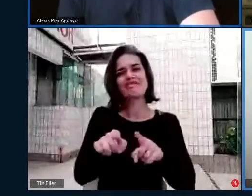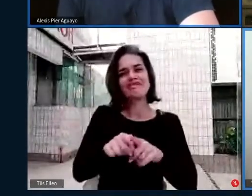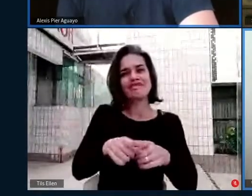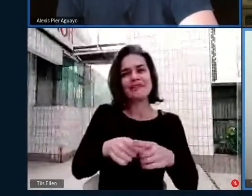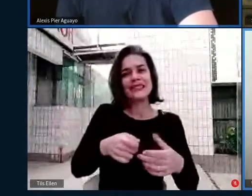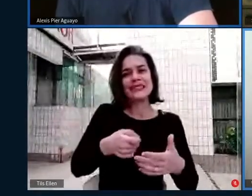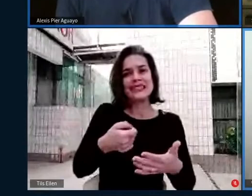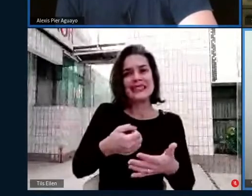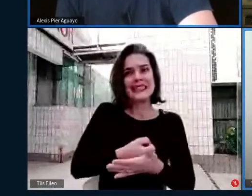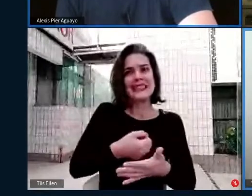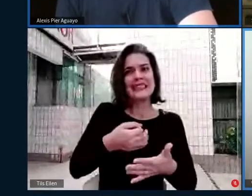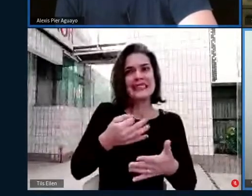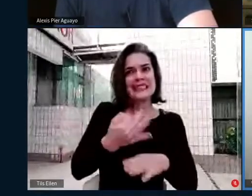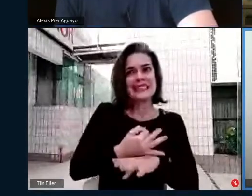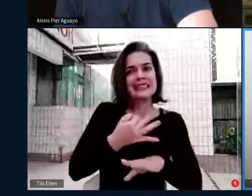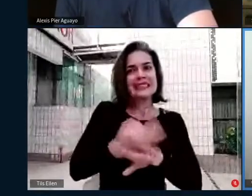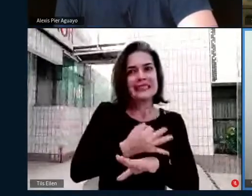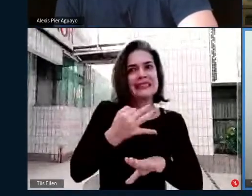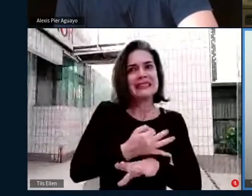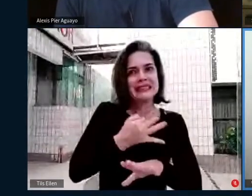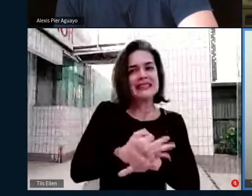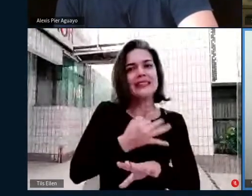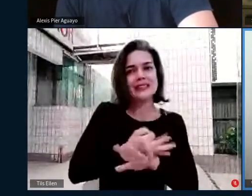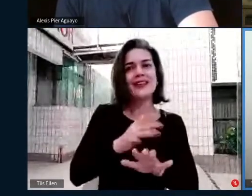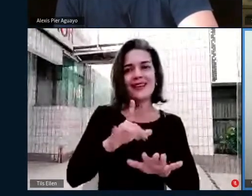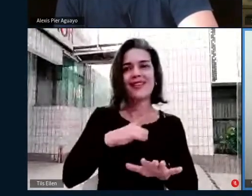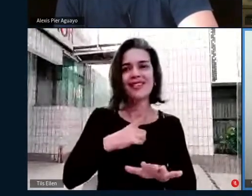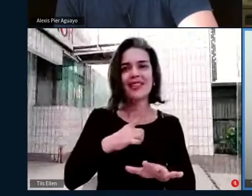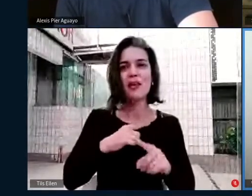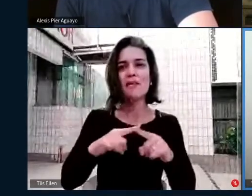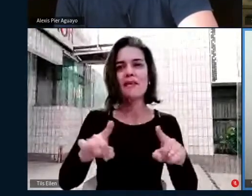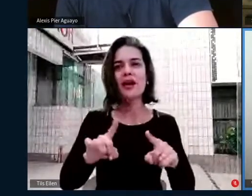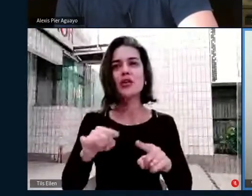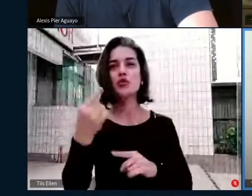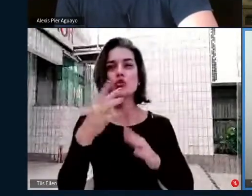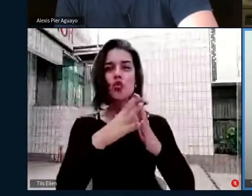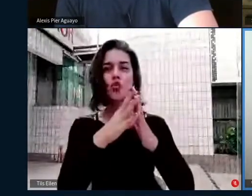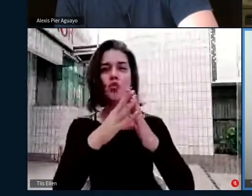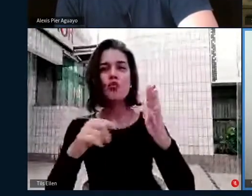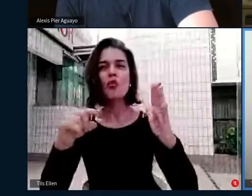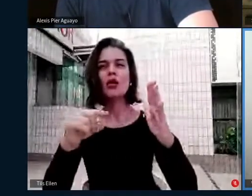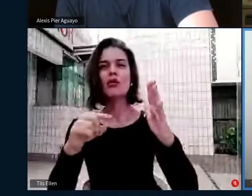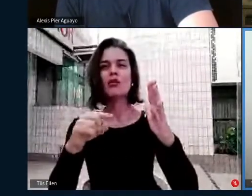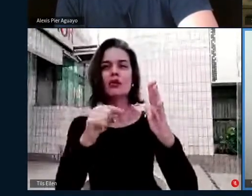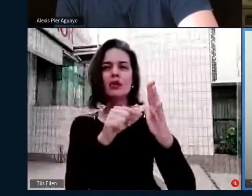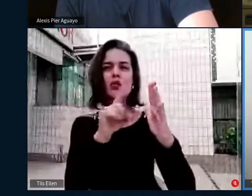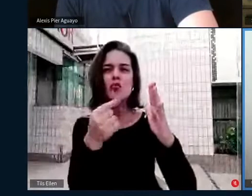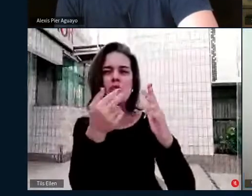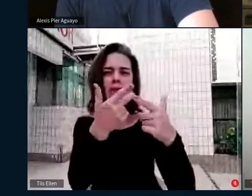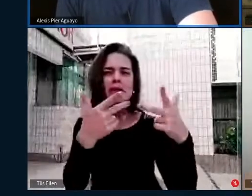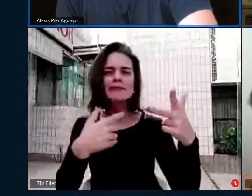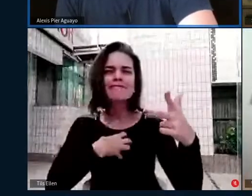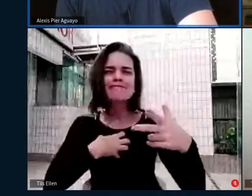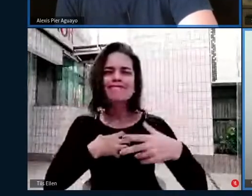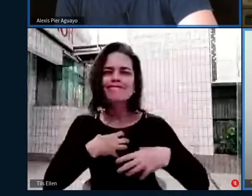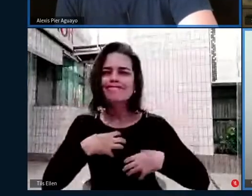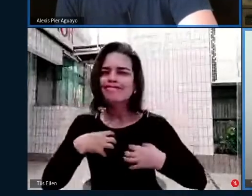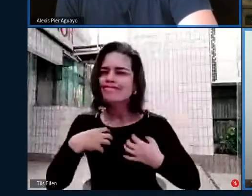mas eu gosto, mas eu tenho algumas resistências. Mas tem uma coisa nesse modelo que me incomodou assim,